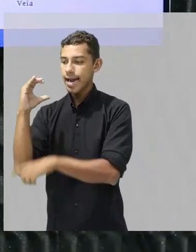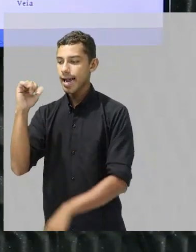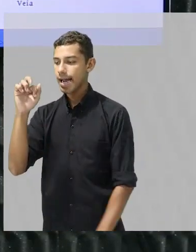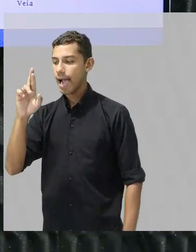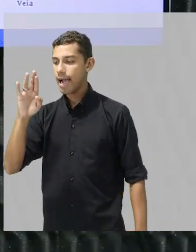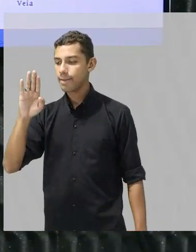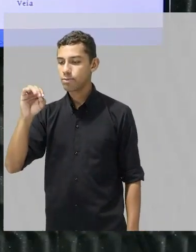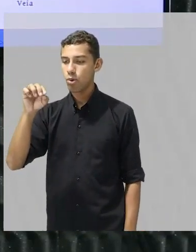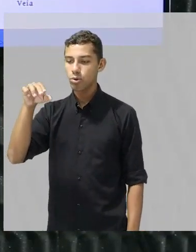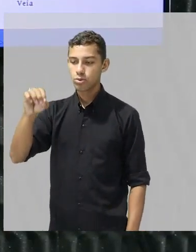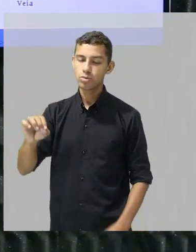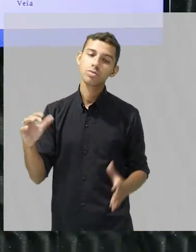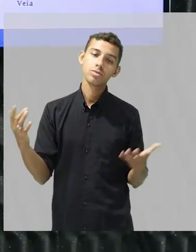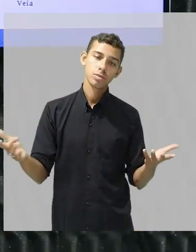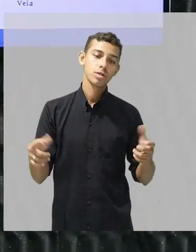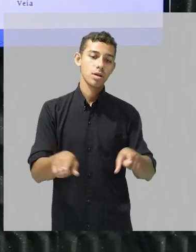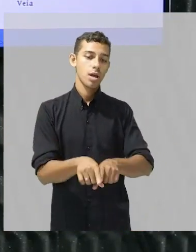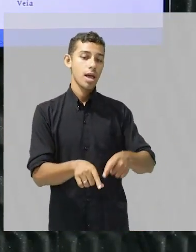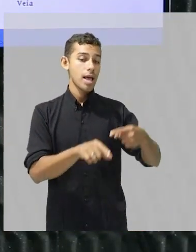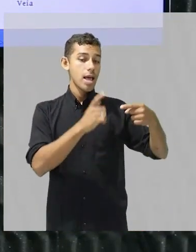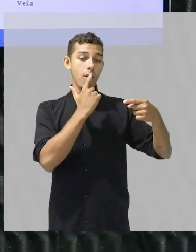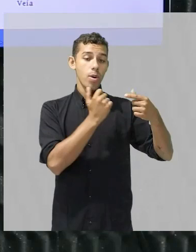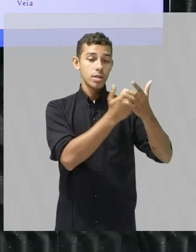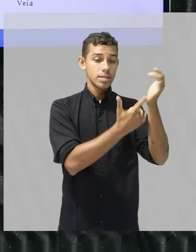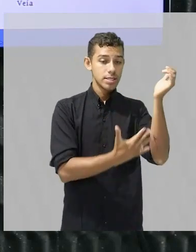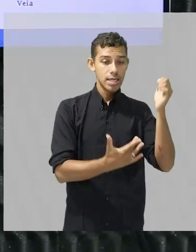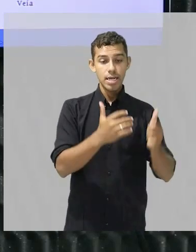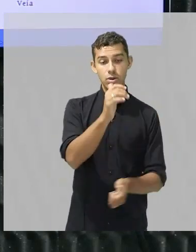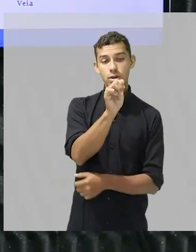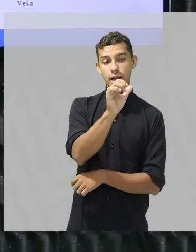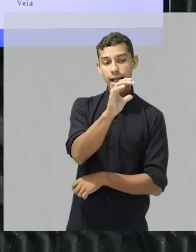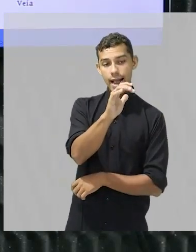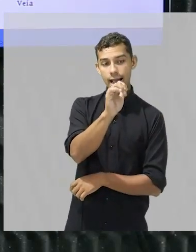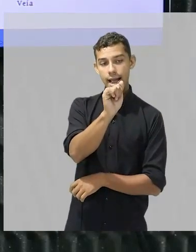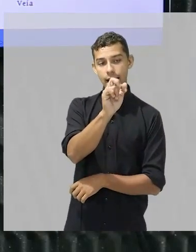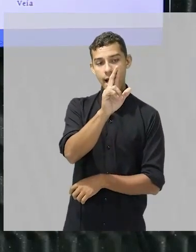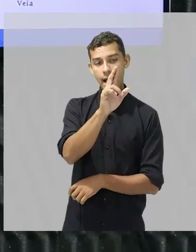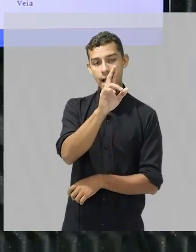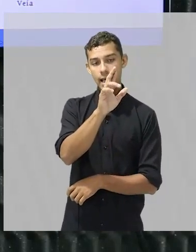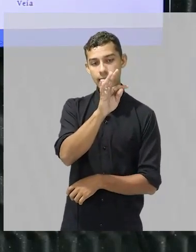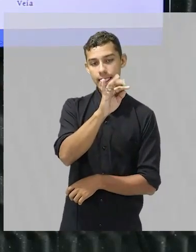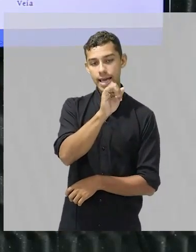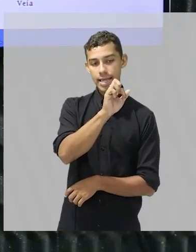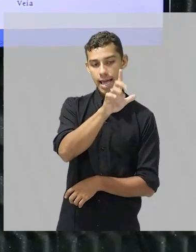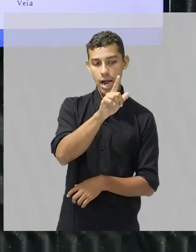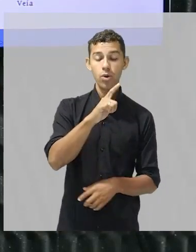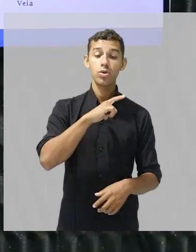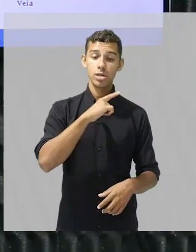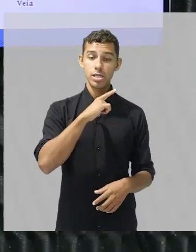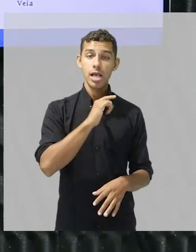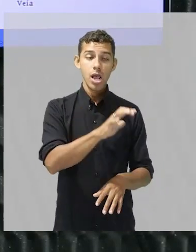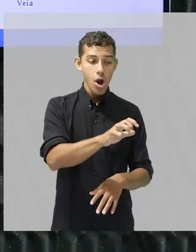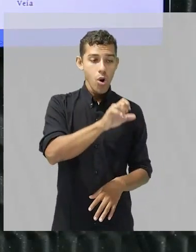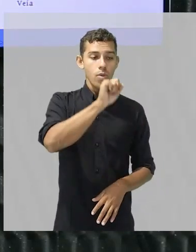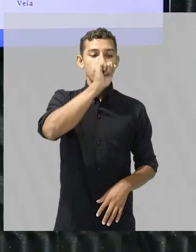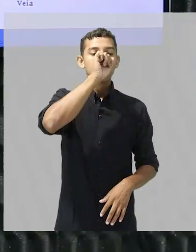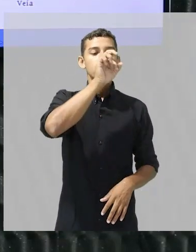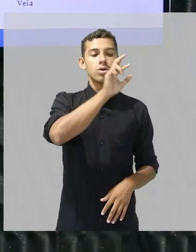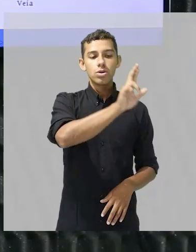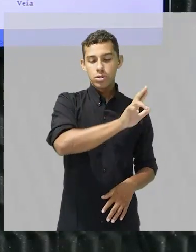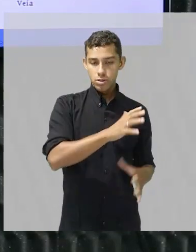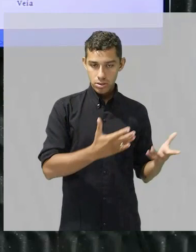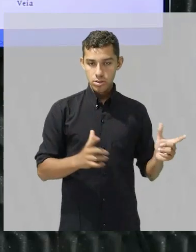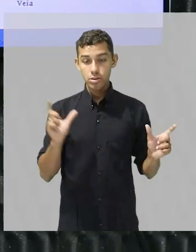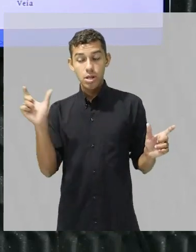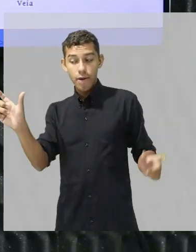sangue arterial, nós chamamos que ele é um sangue rico em oxigênio. Então, a maior parte das veias transportam